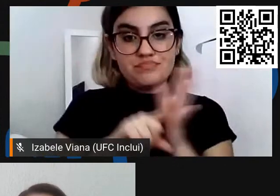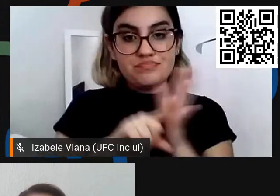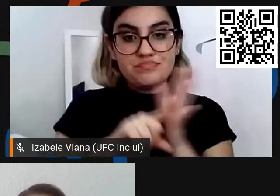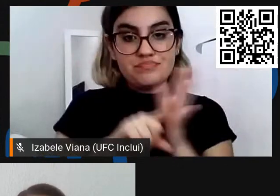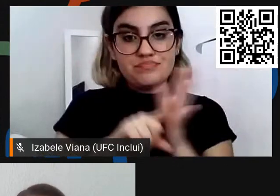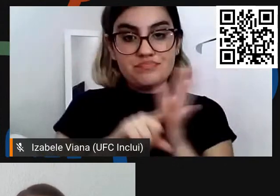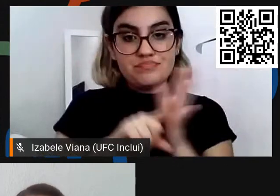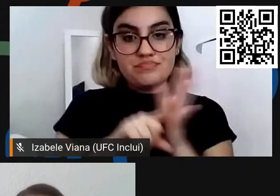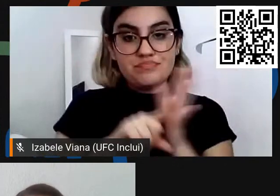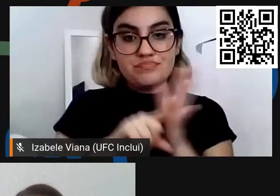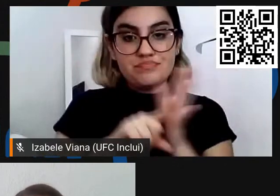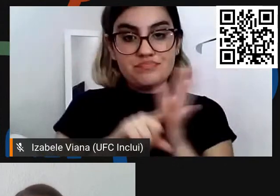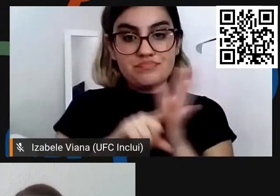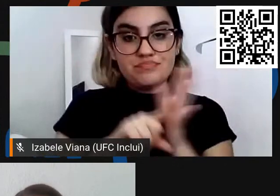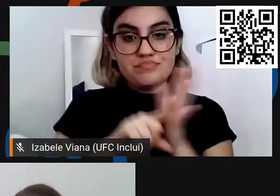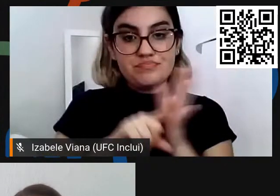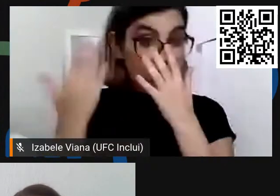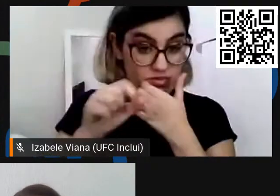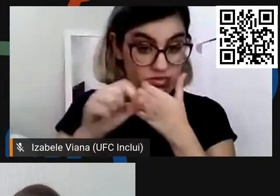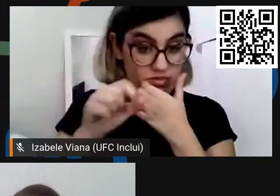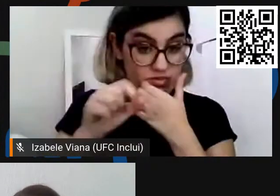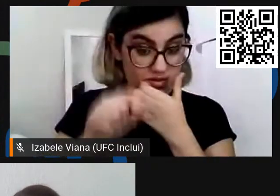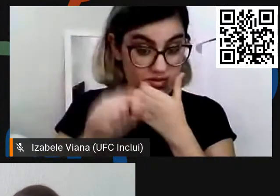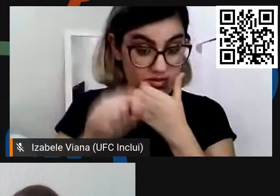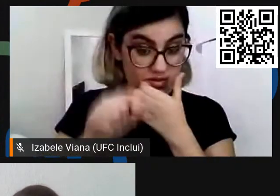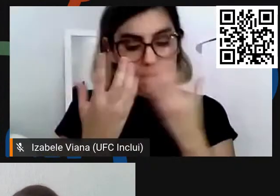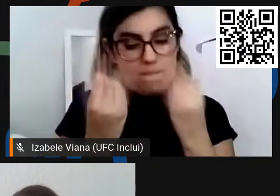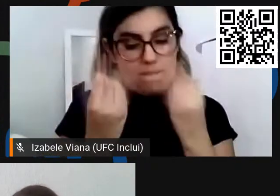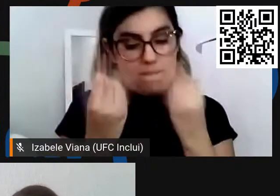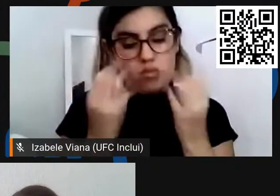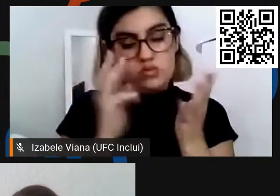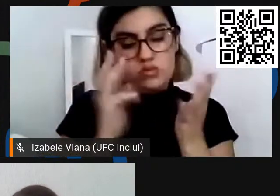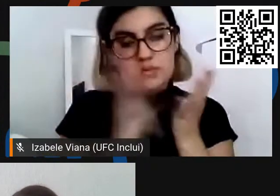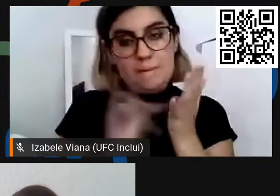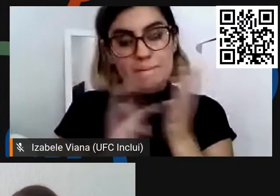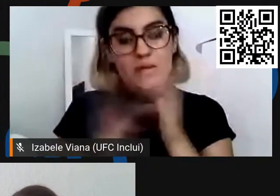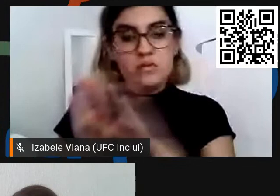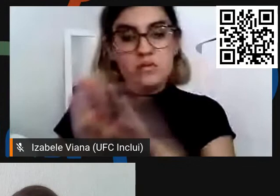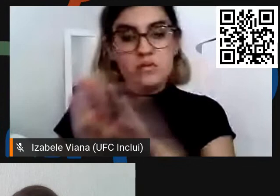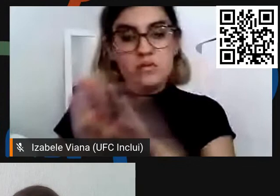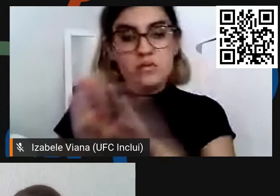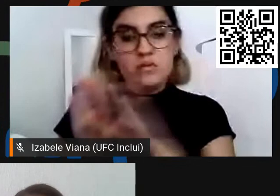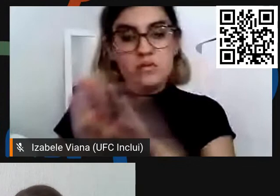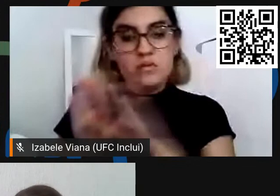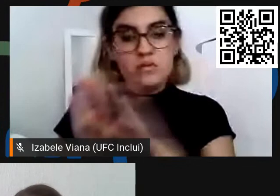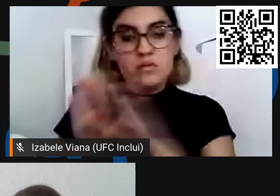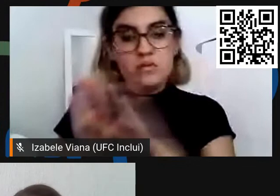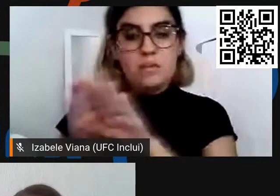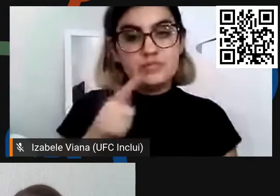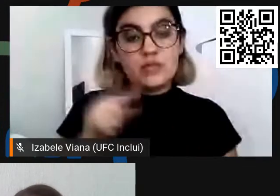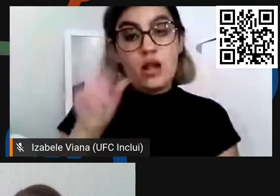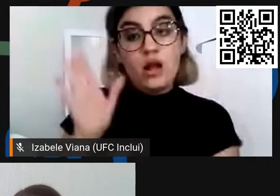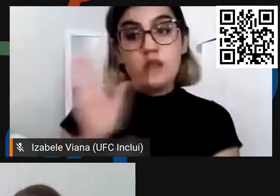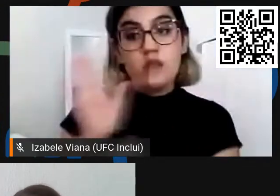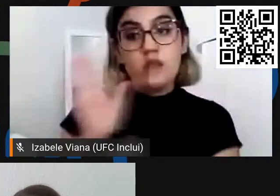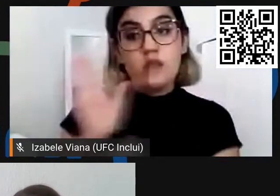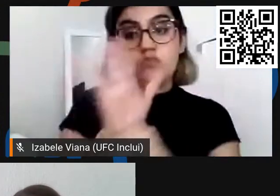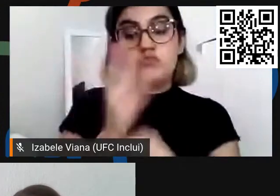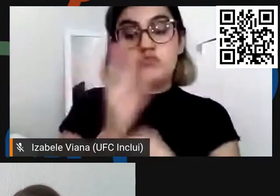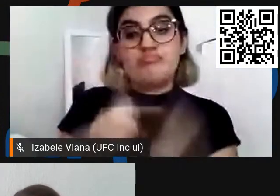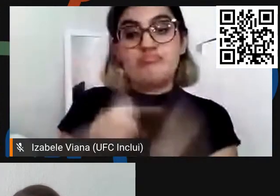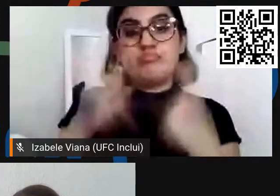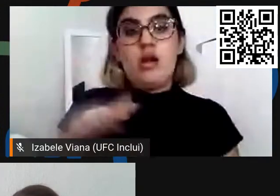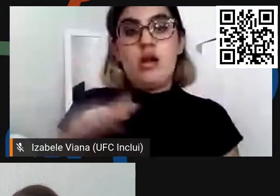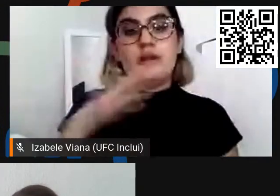muito método padronizado, enfim, então ela foi uma grande alavancadora na área da saúde, né? Então, o símbolo que tem